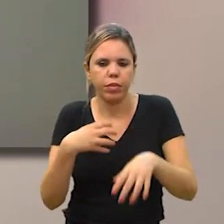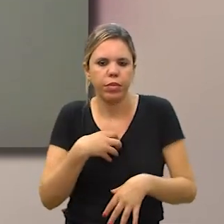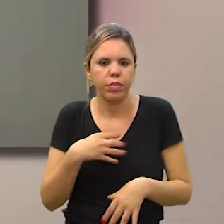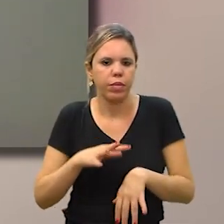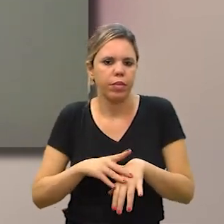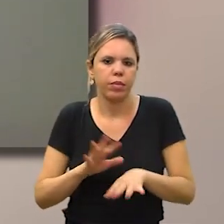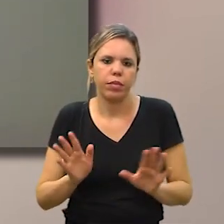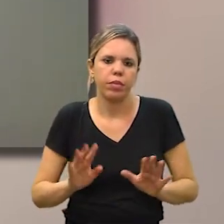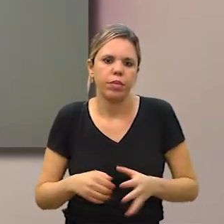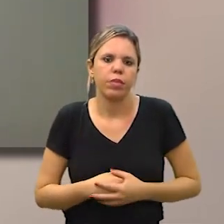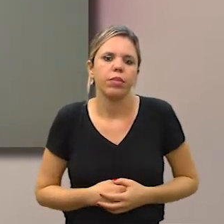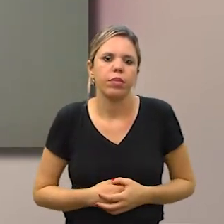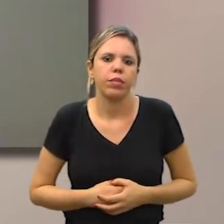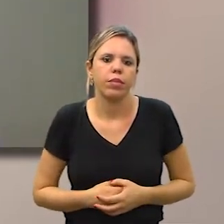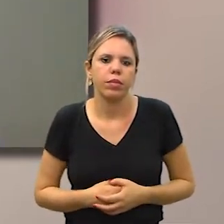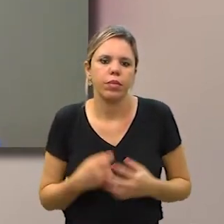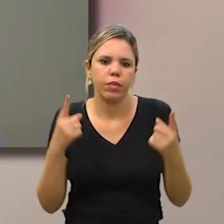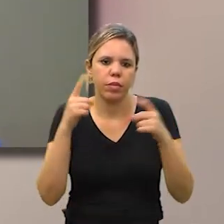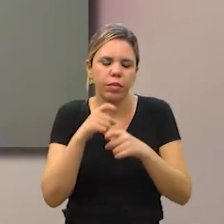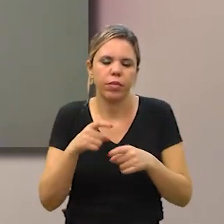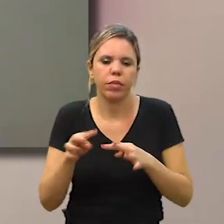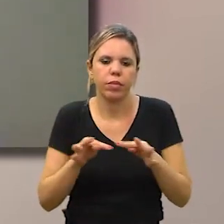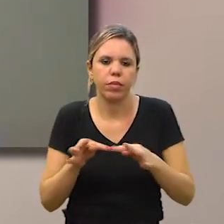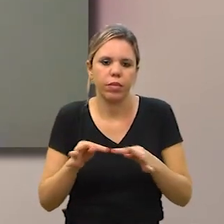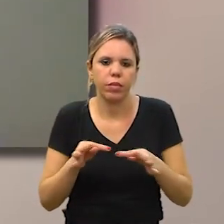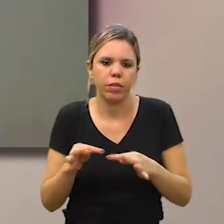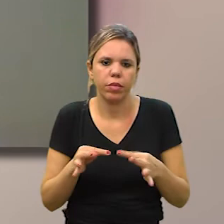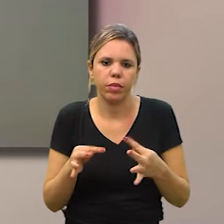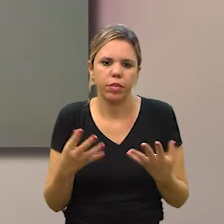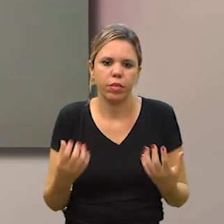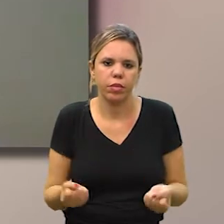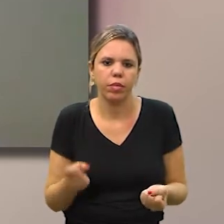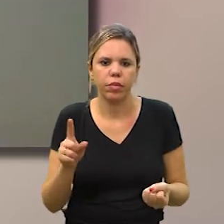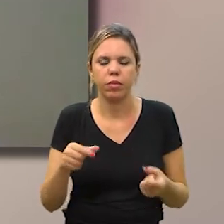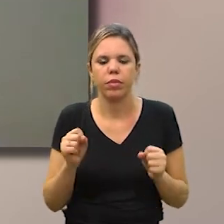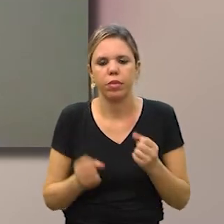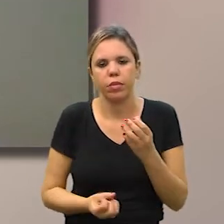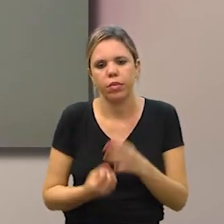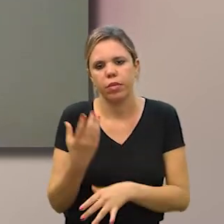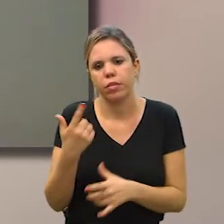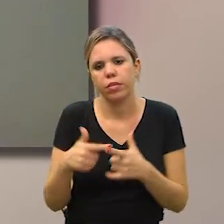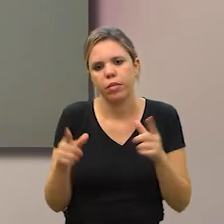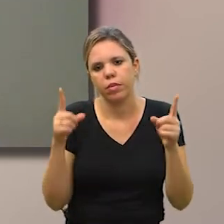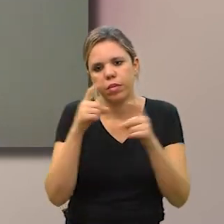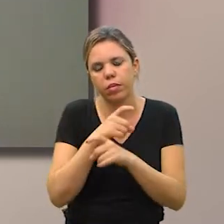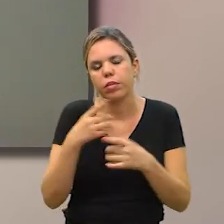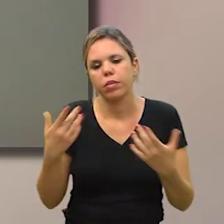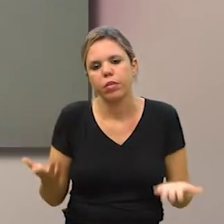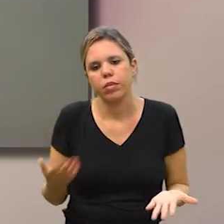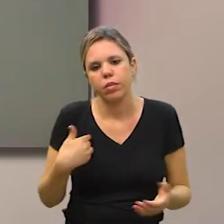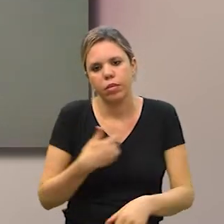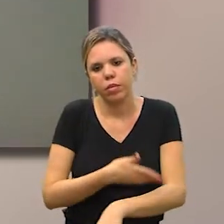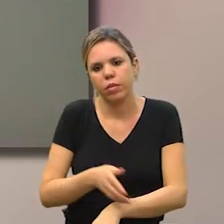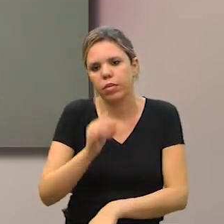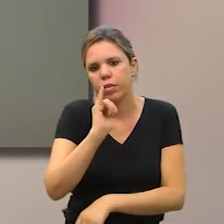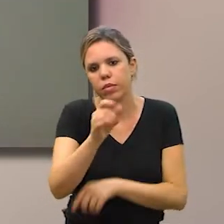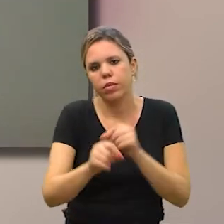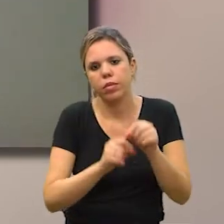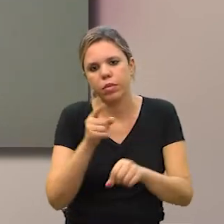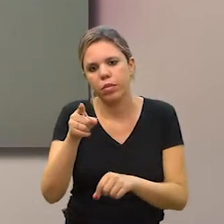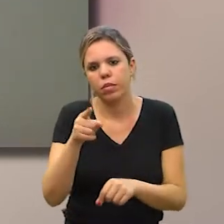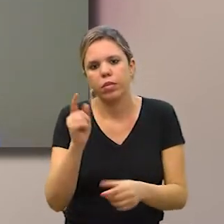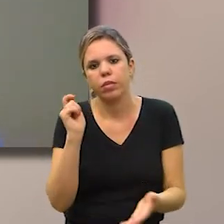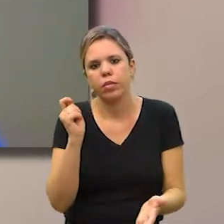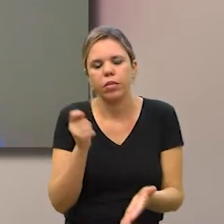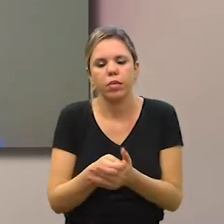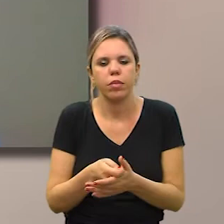se sentir doente né então é difícil de tratar e reconhecer que isso pode gerar uma complicação Eu costumo falar o seguinte